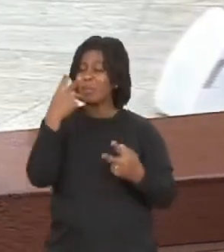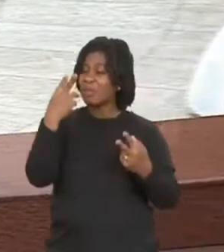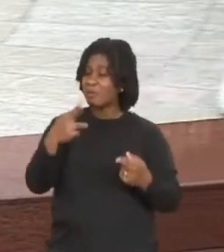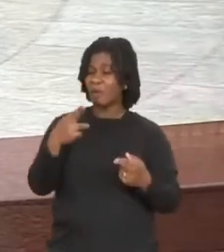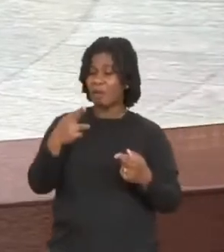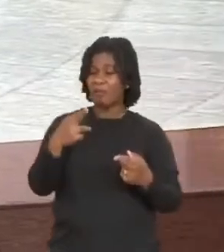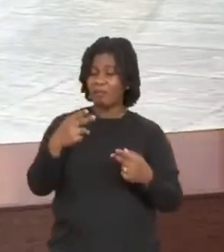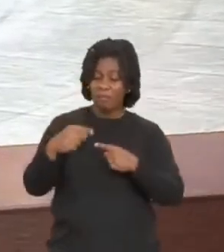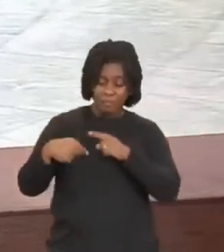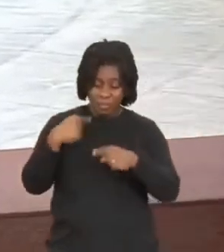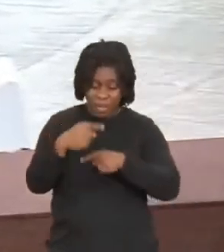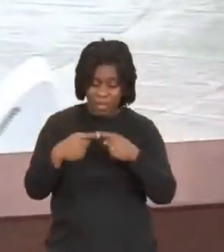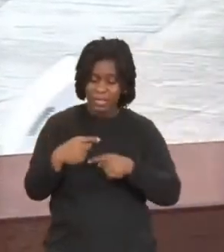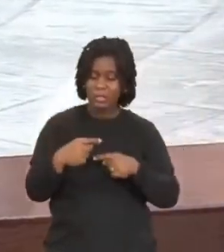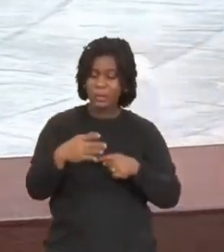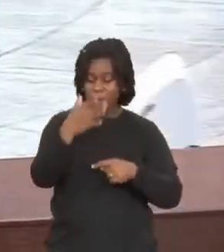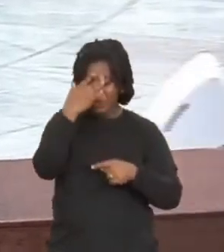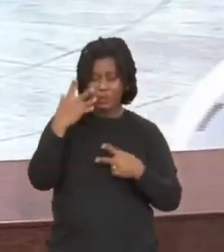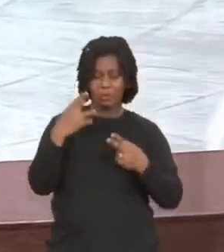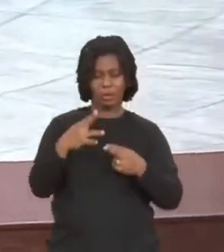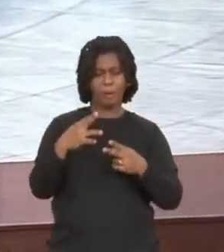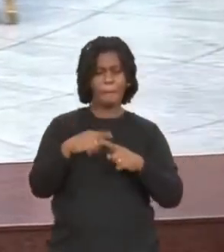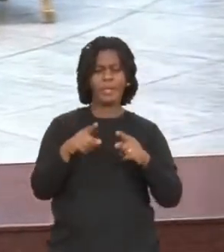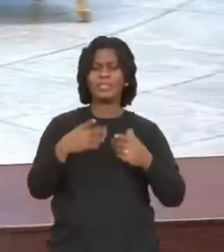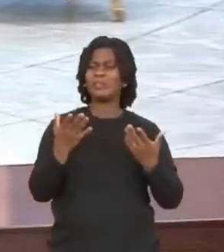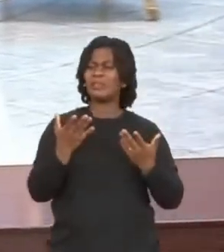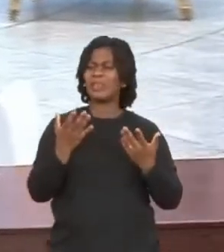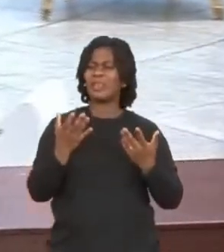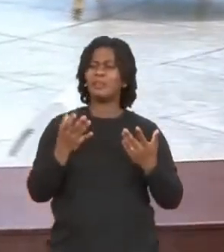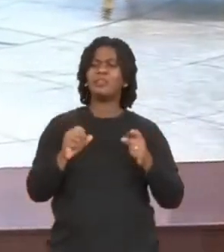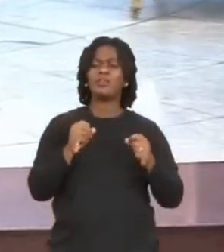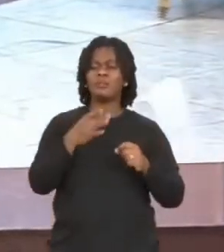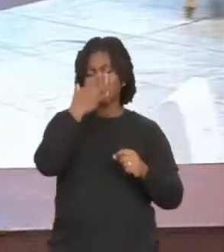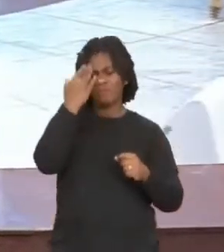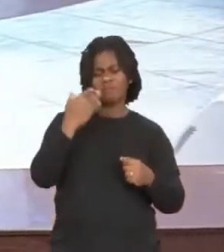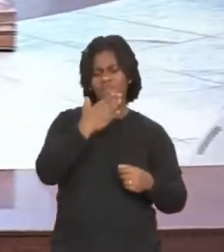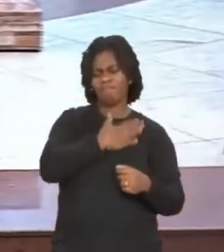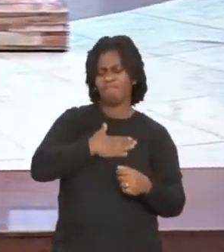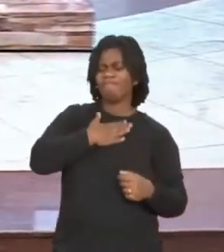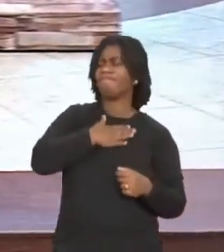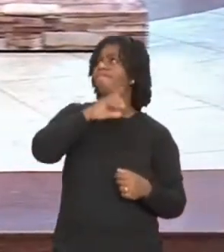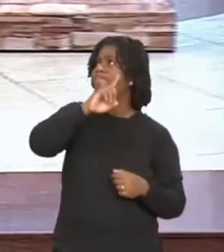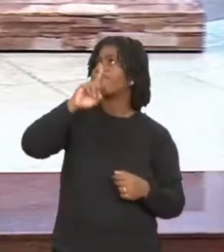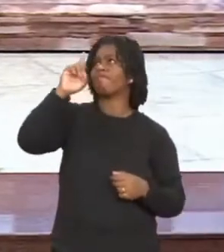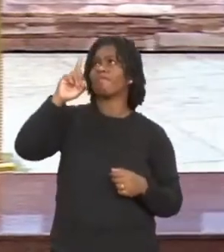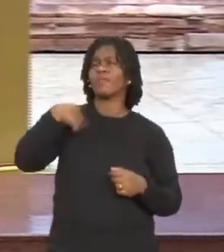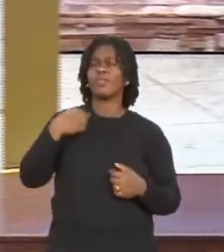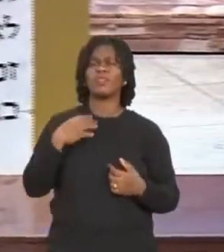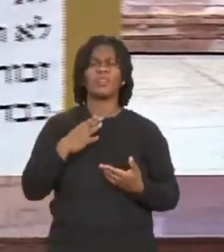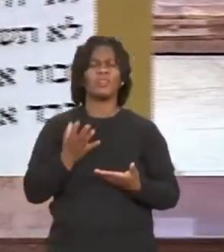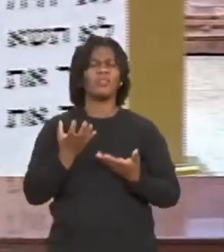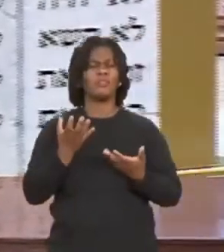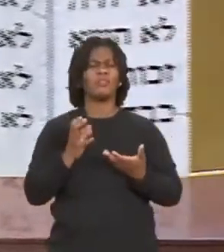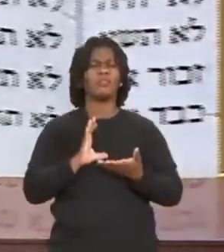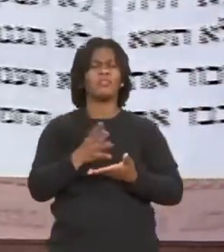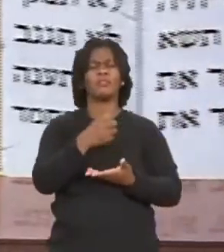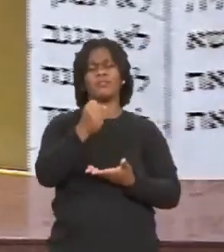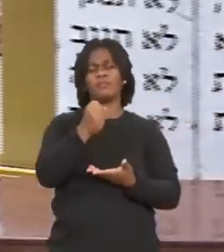ser o que te alegra. Eu quero ser salvo.